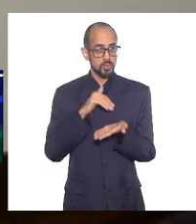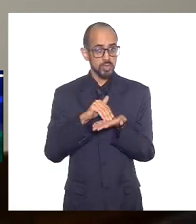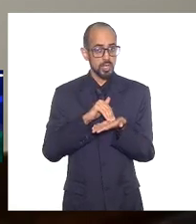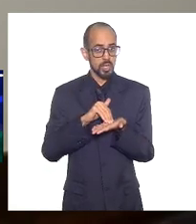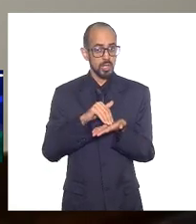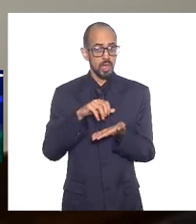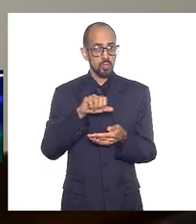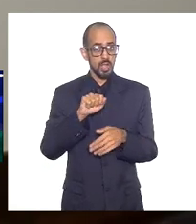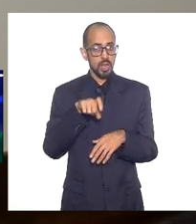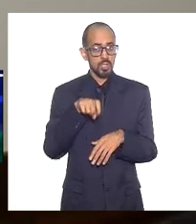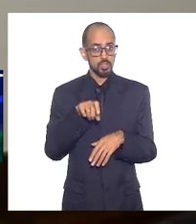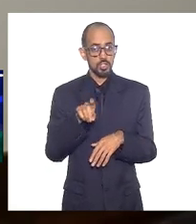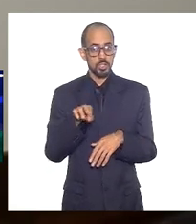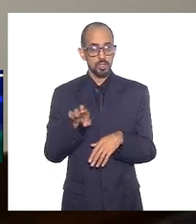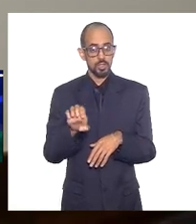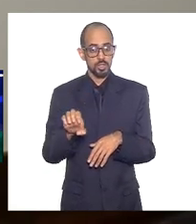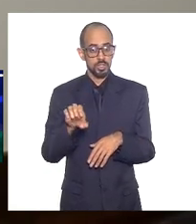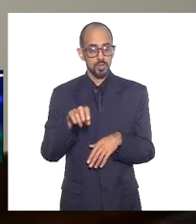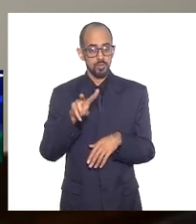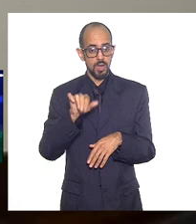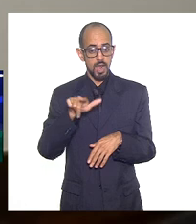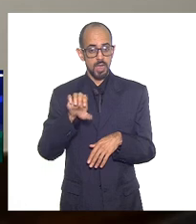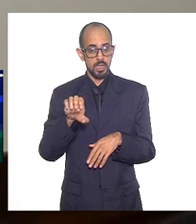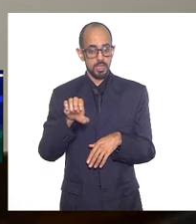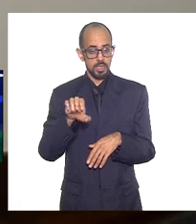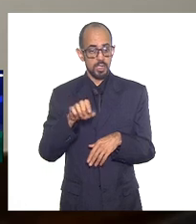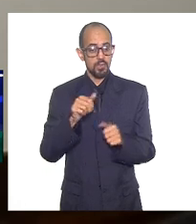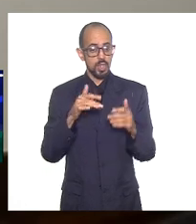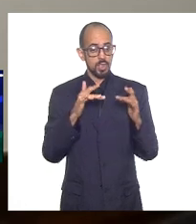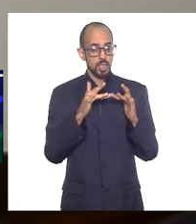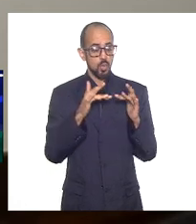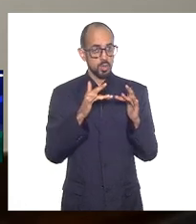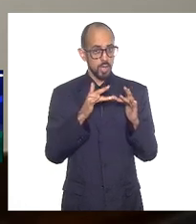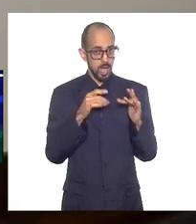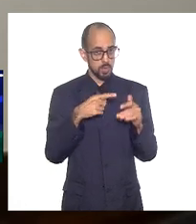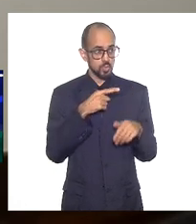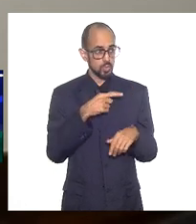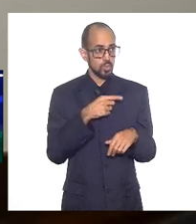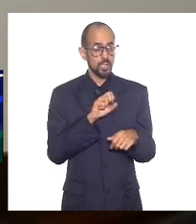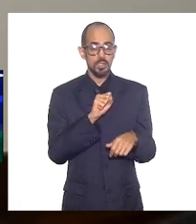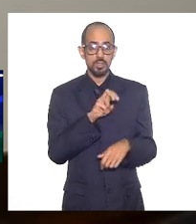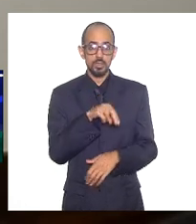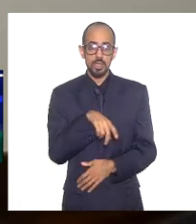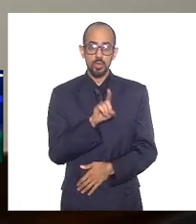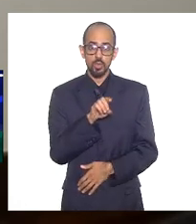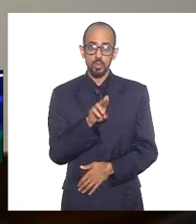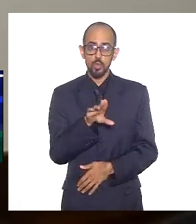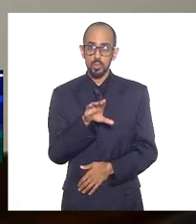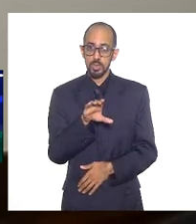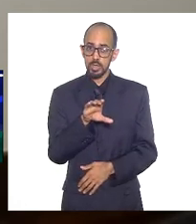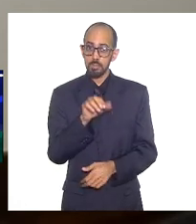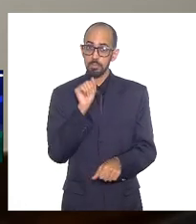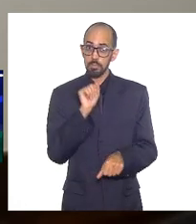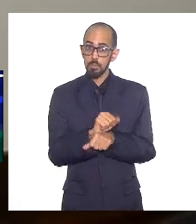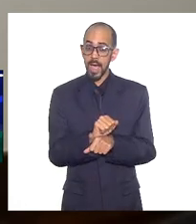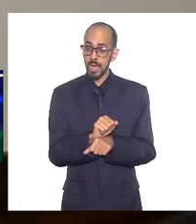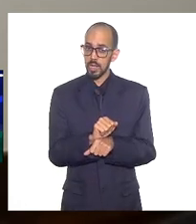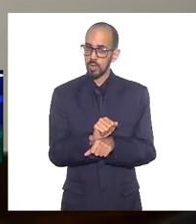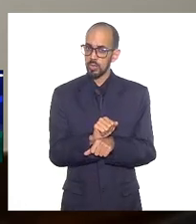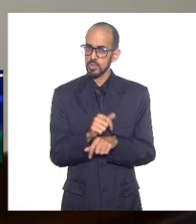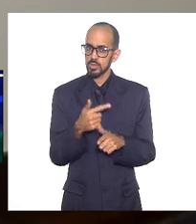confirmada a reunião, e se não for confirmada, vou entrar em contato com ele de alguma forma, que a SEDUC interrompa este